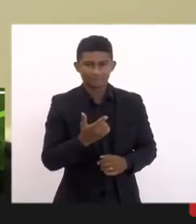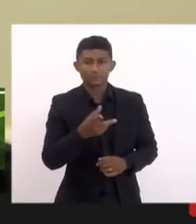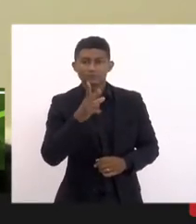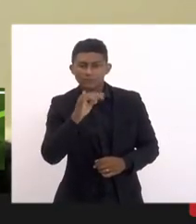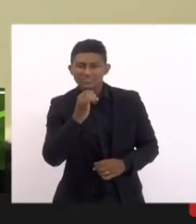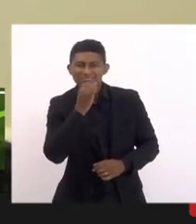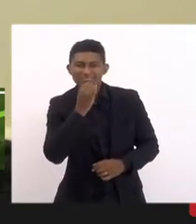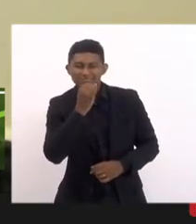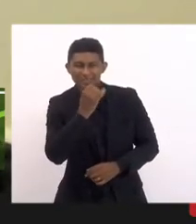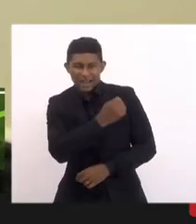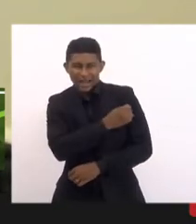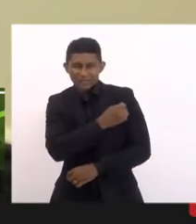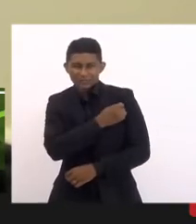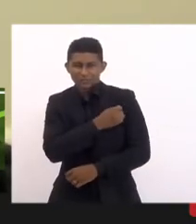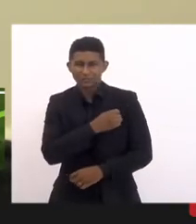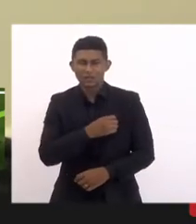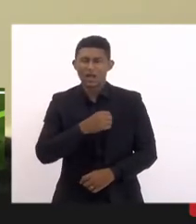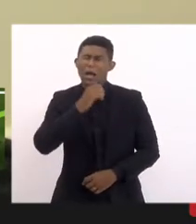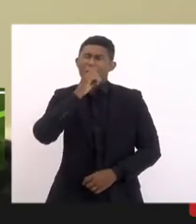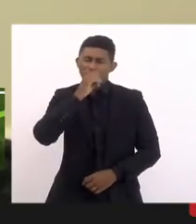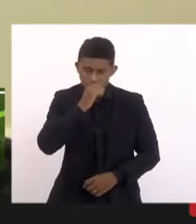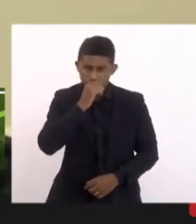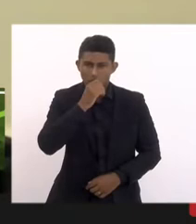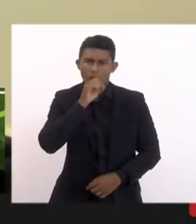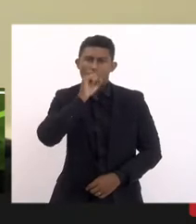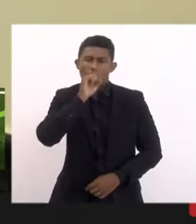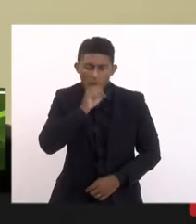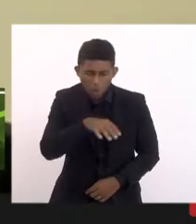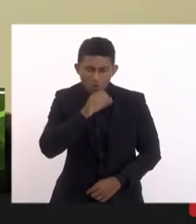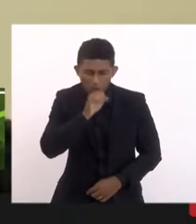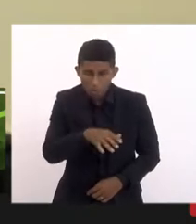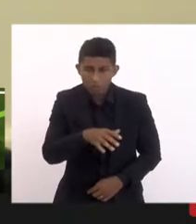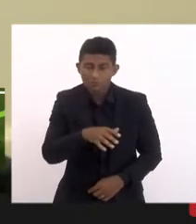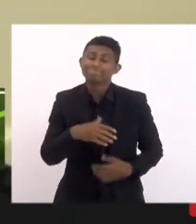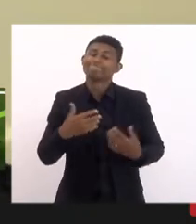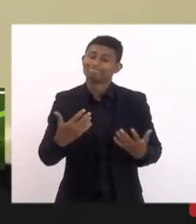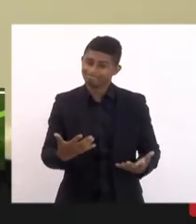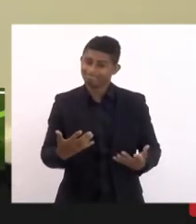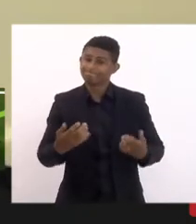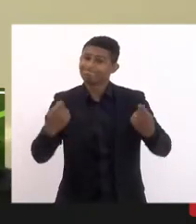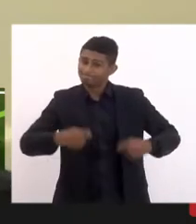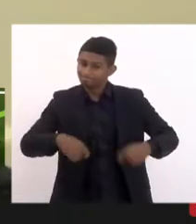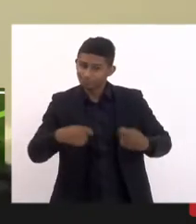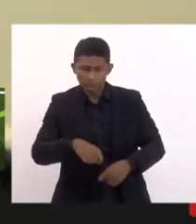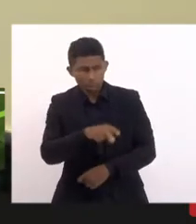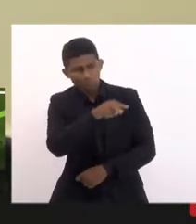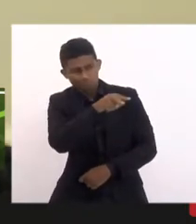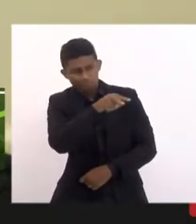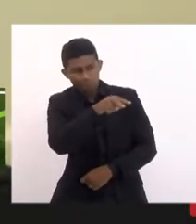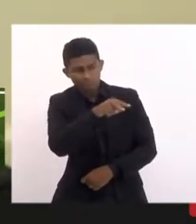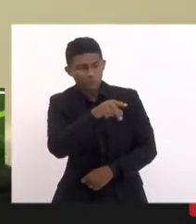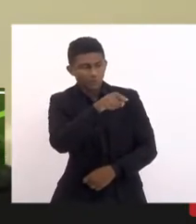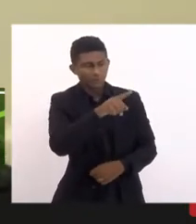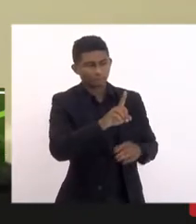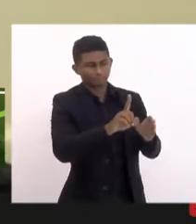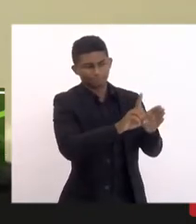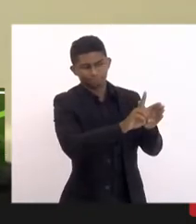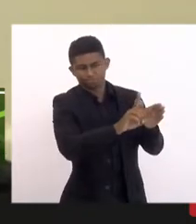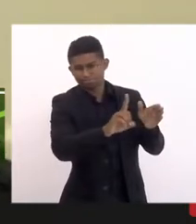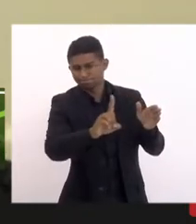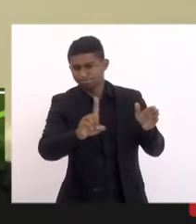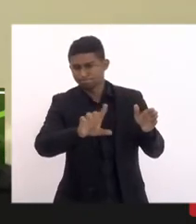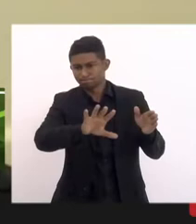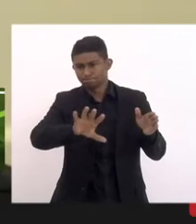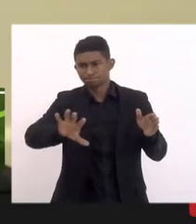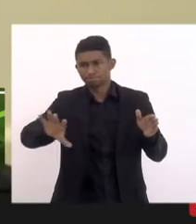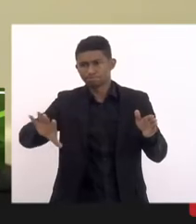espirrou, ou ele teve tosse na sala e começou com aqueles sintomas, obviamente, você vai ter que observar os alunos que estavam no entorno dele nos